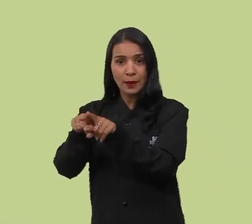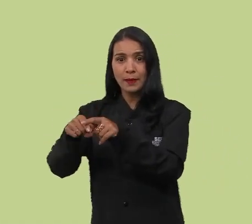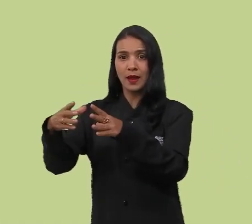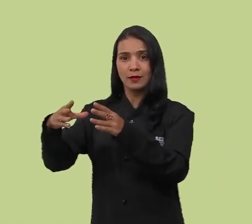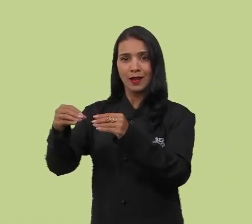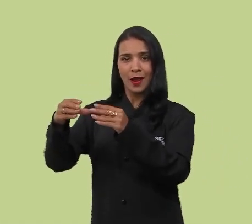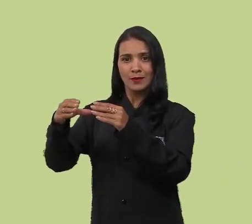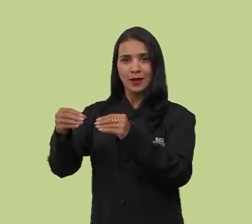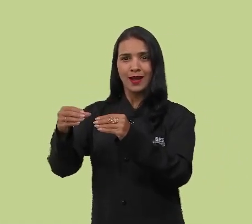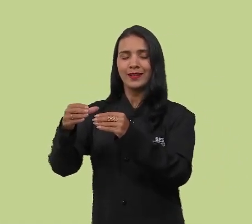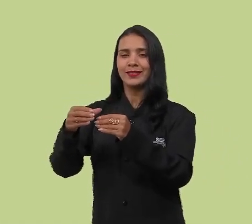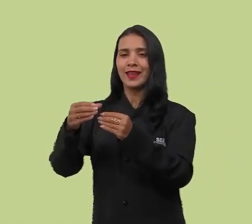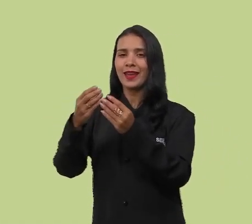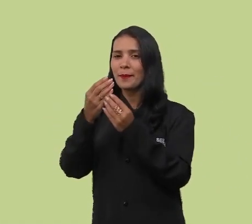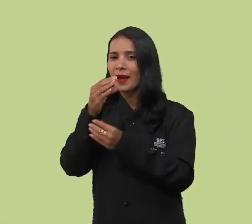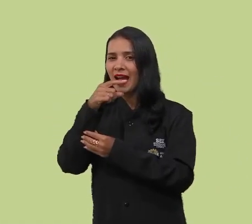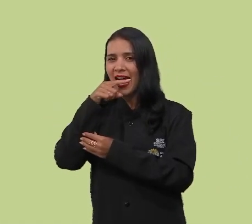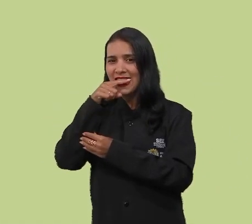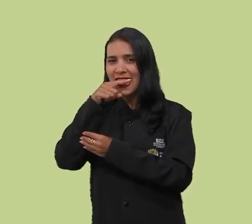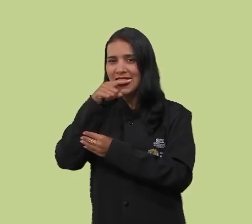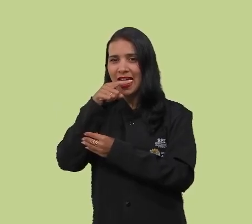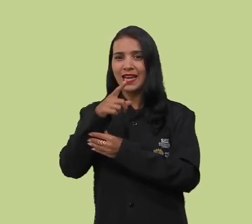em si, tá?